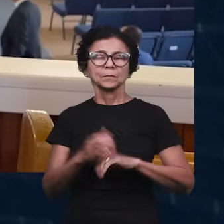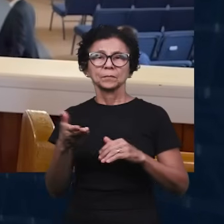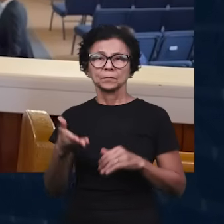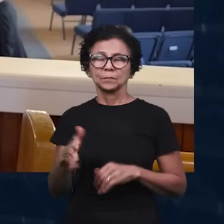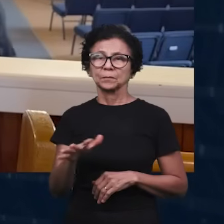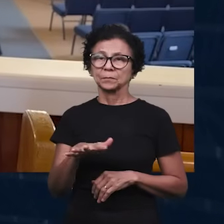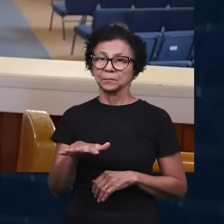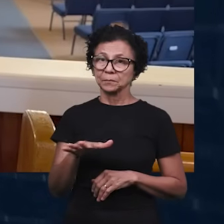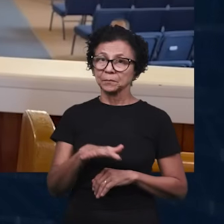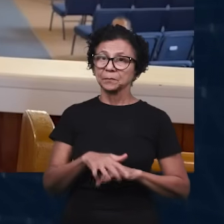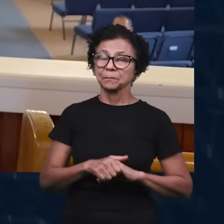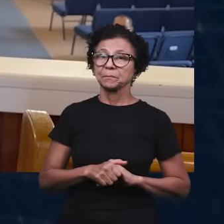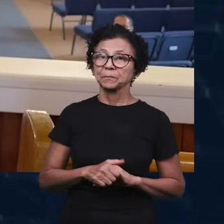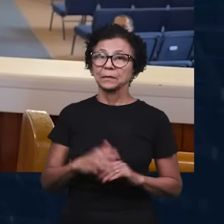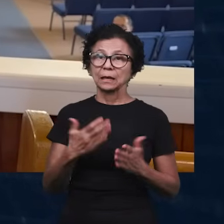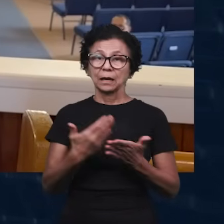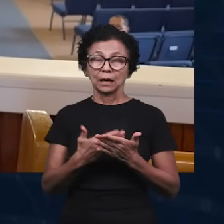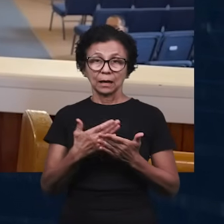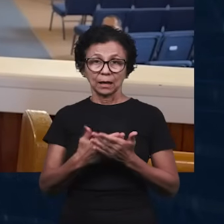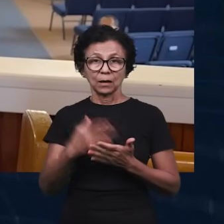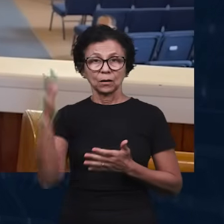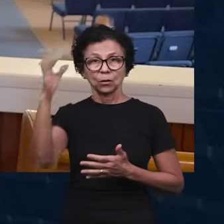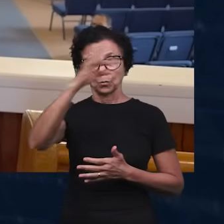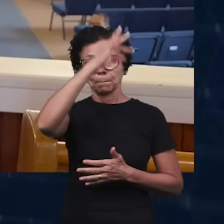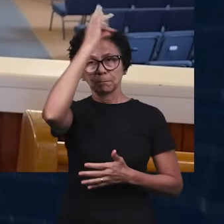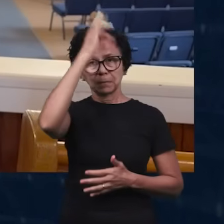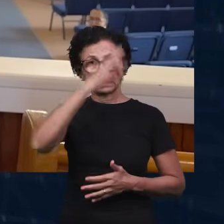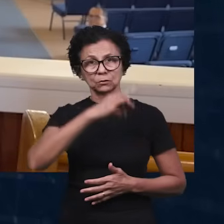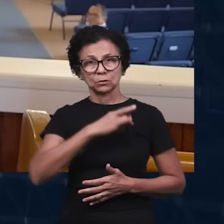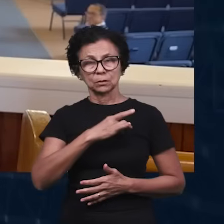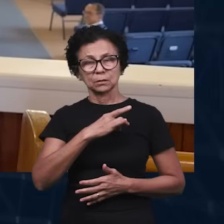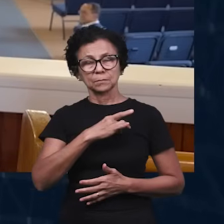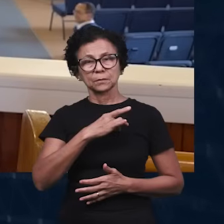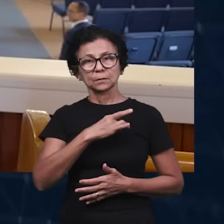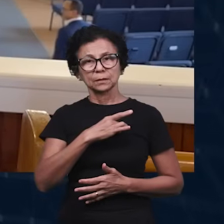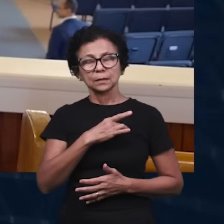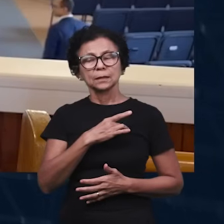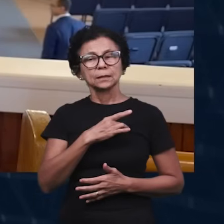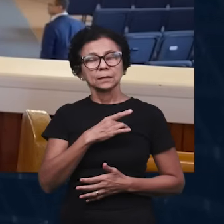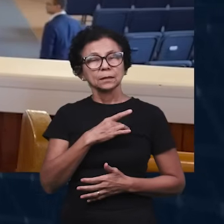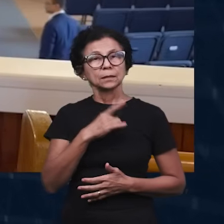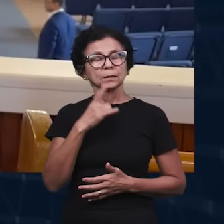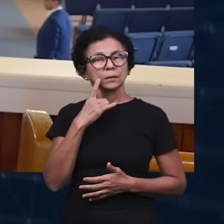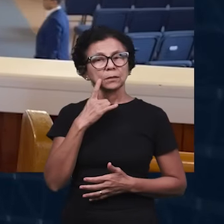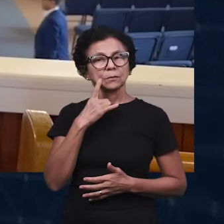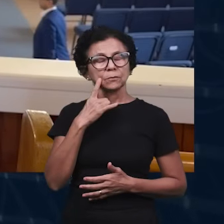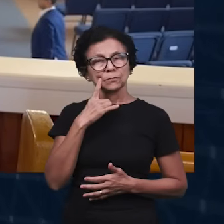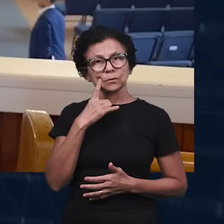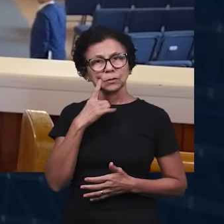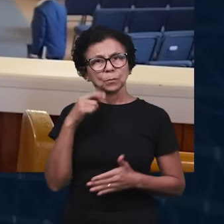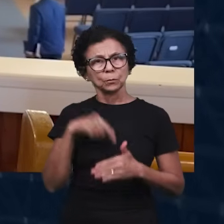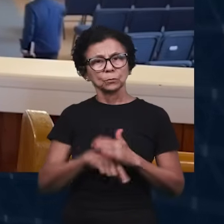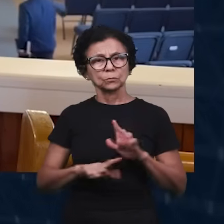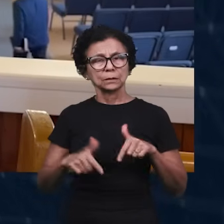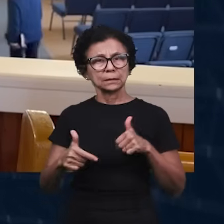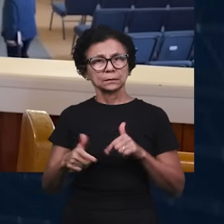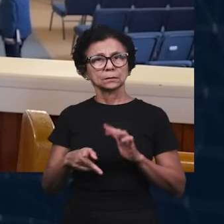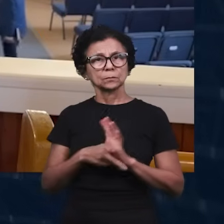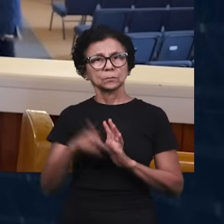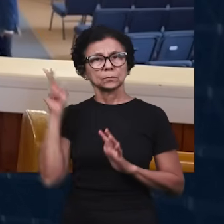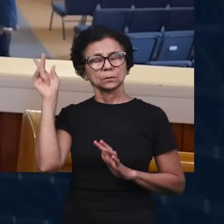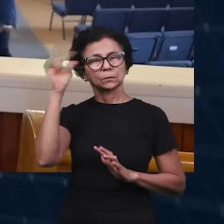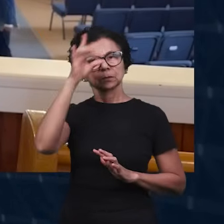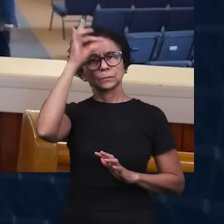em Winnipeg. Acabamos de ter a aula sobre o batismo com o Espírito Santo e vimos uma grande operação do